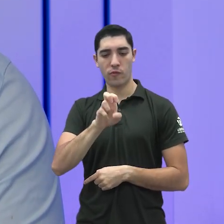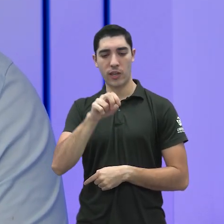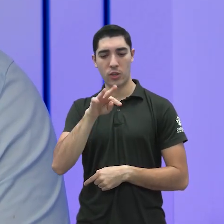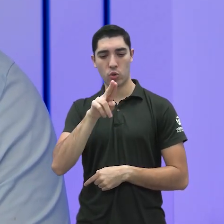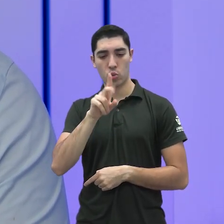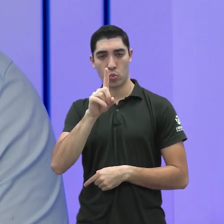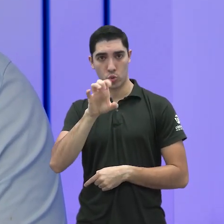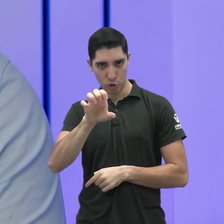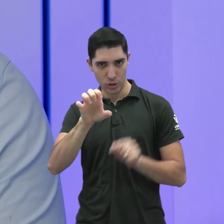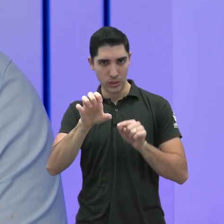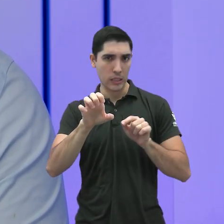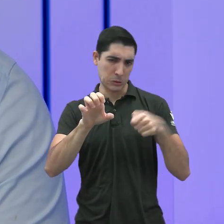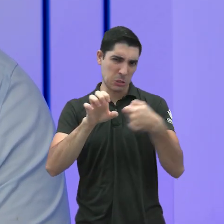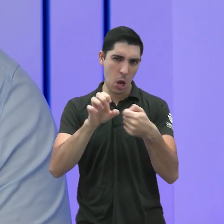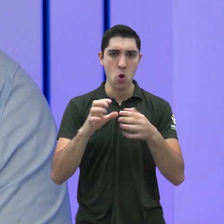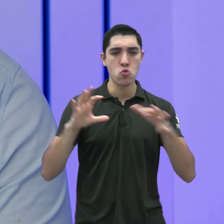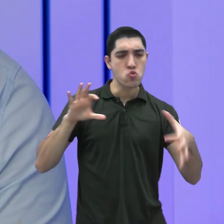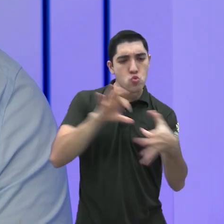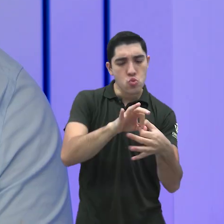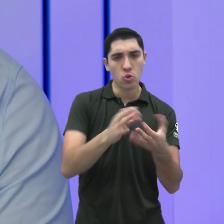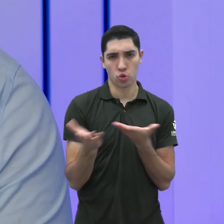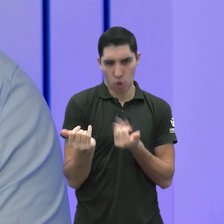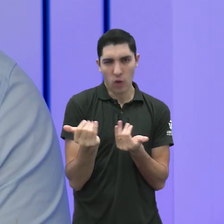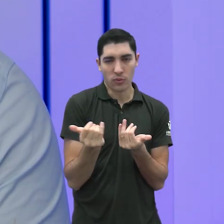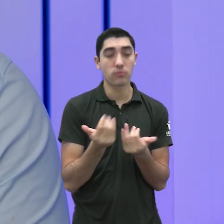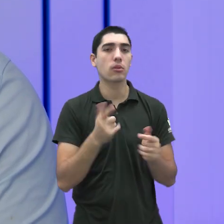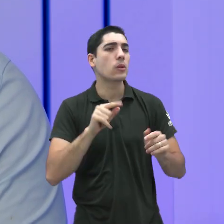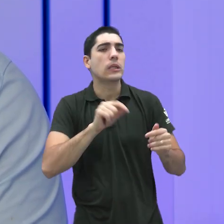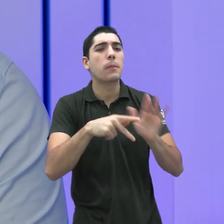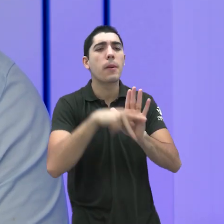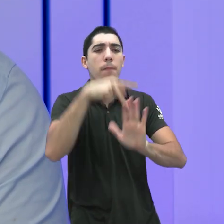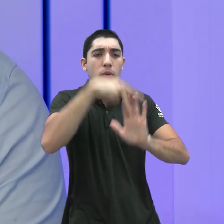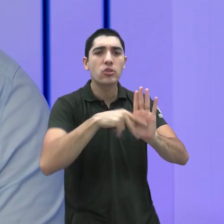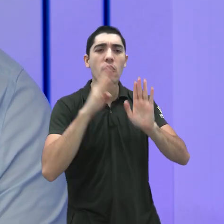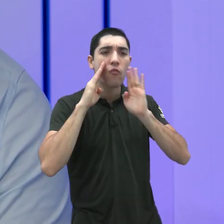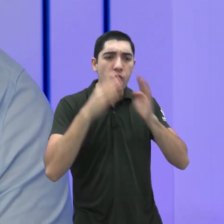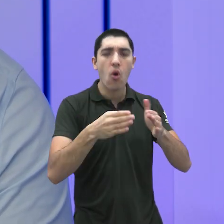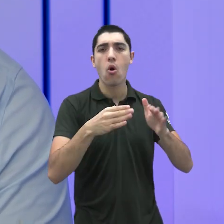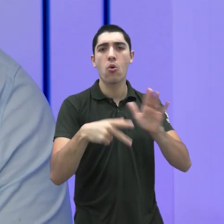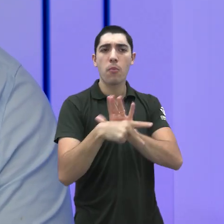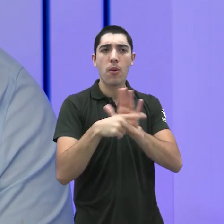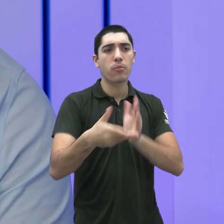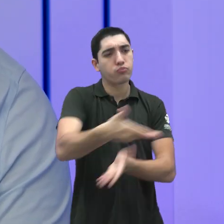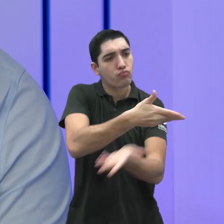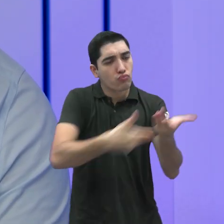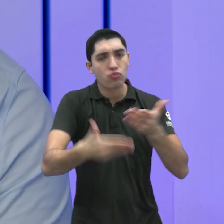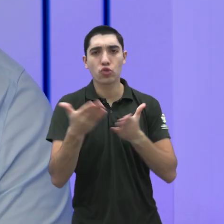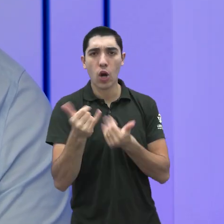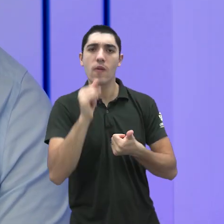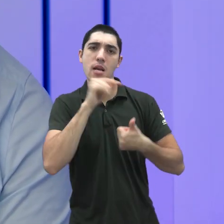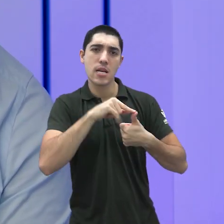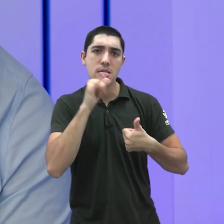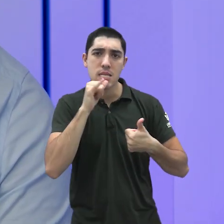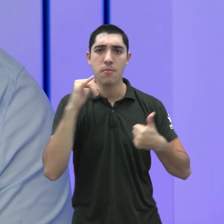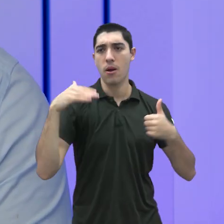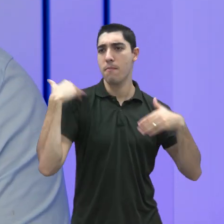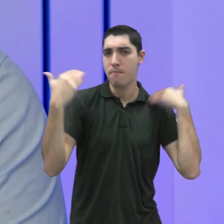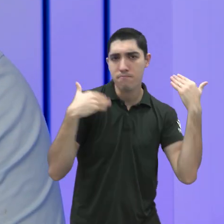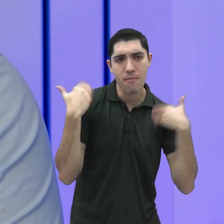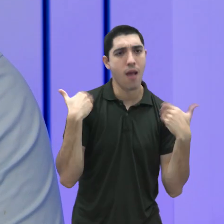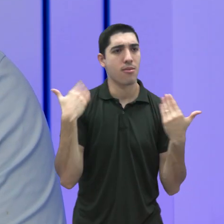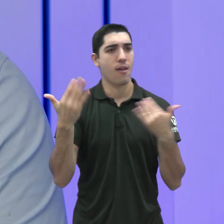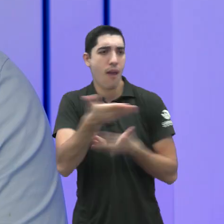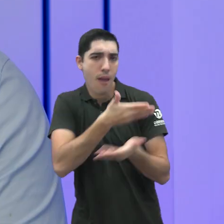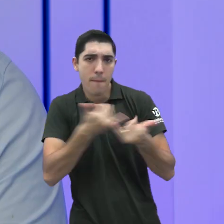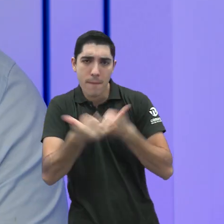do Conexão Juventude, ele tem a parte de lazer, com a rua de lazer, banda, DJ, mas